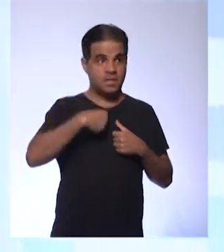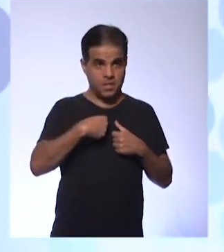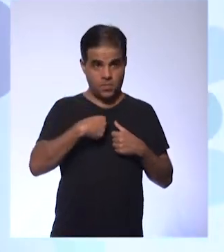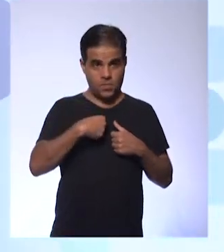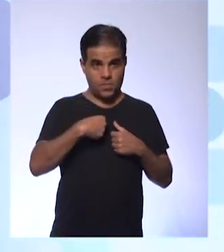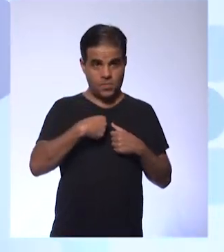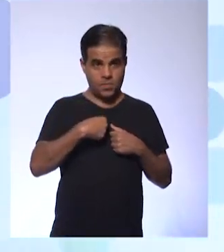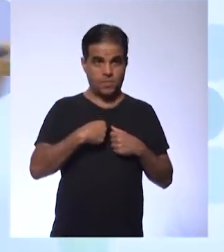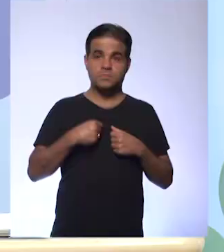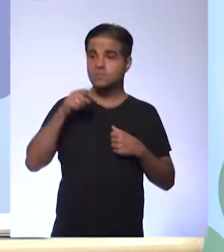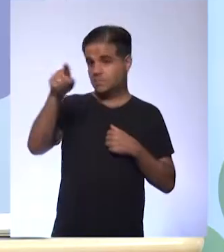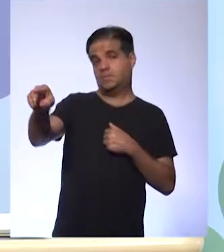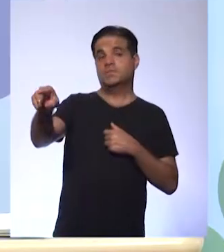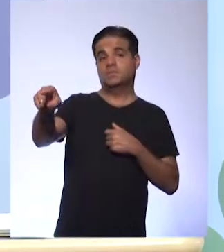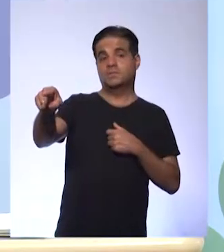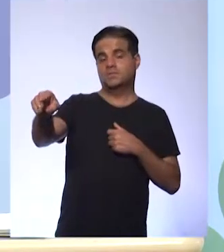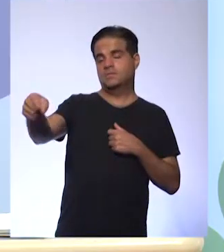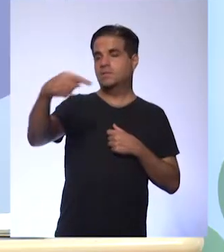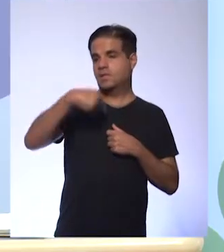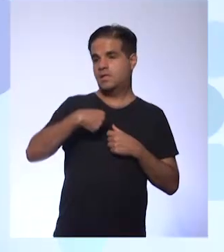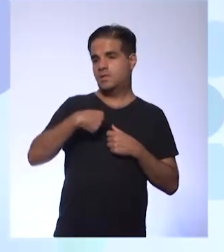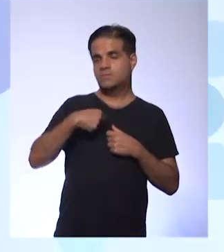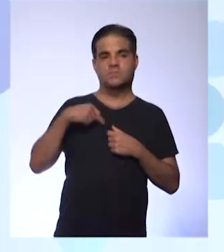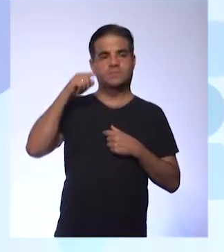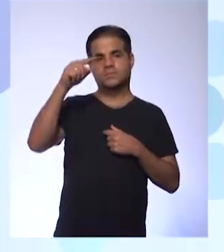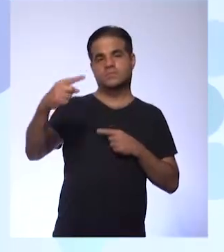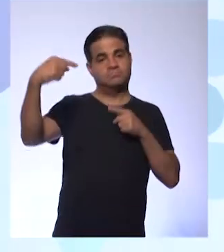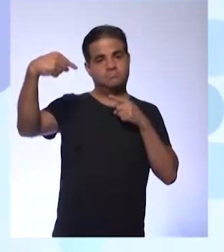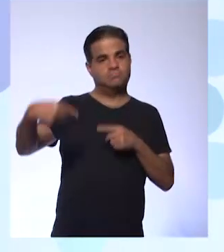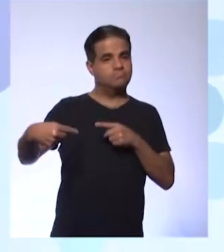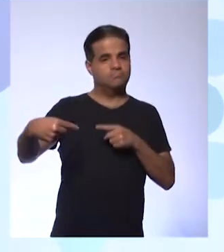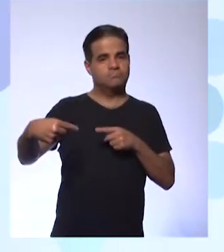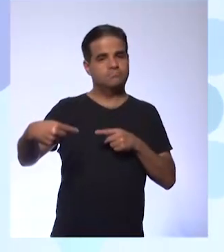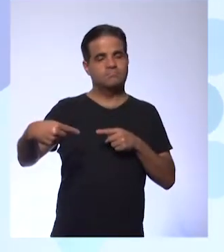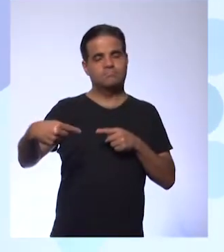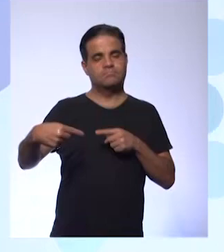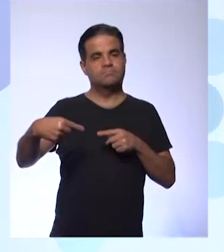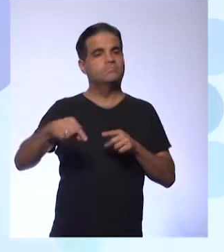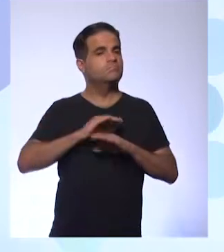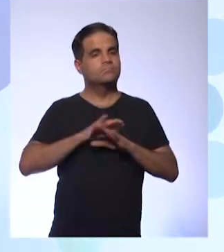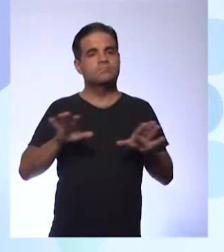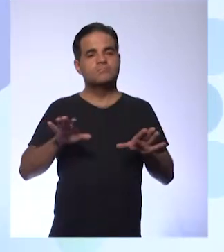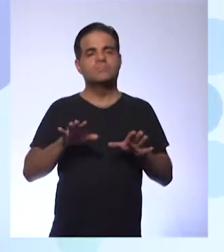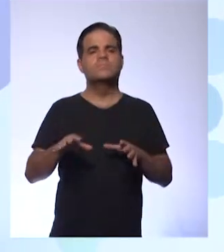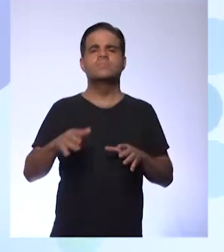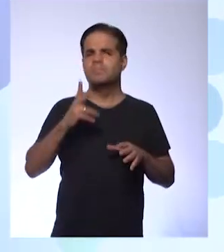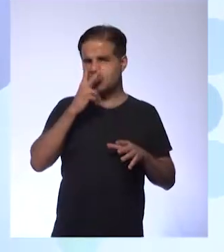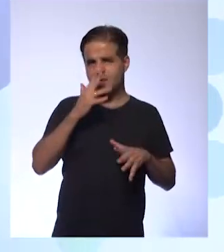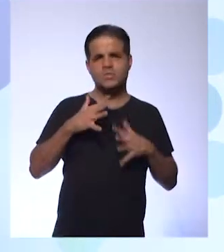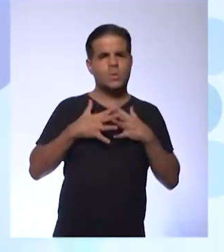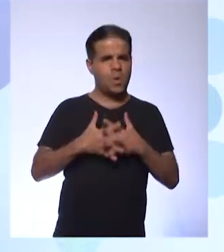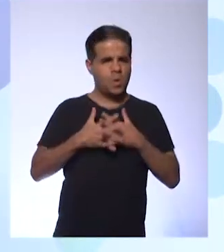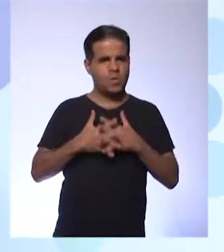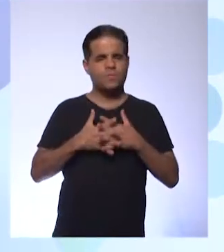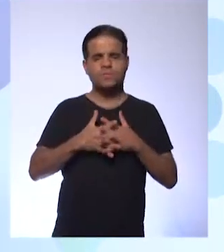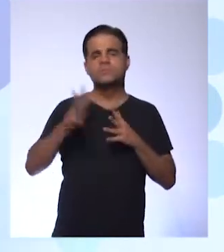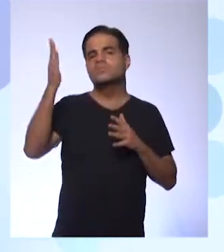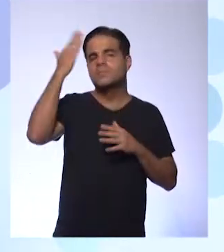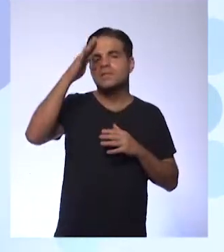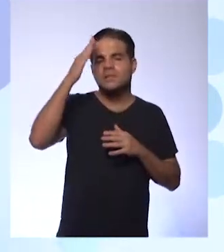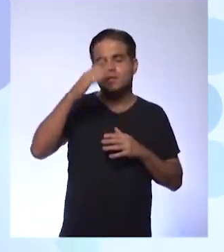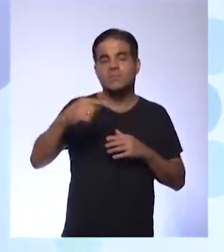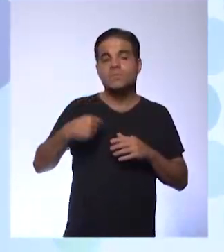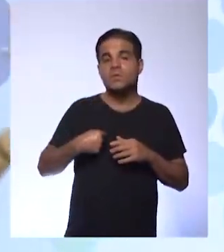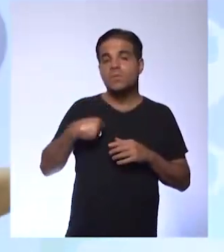eu, você. Um Eu e contra o você. outro, É. né? É confuso para eles até entender Uhum. que o eu